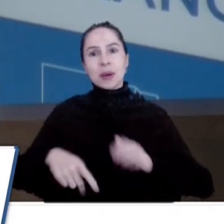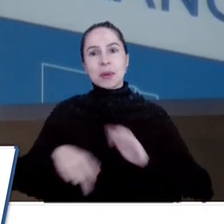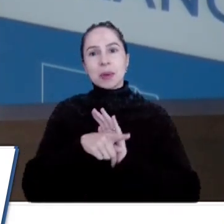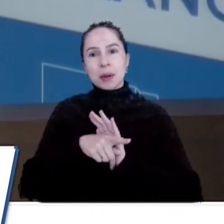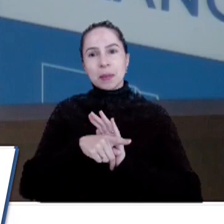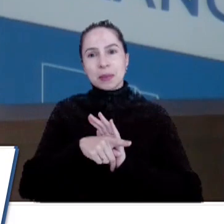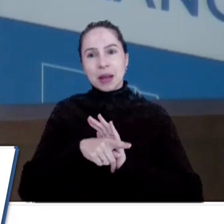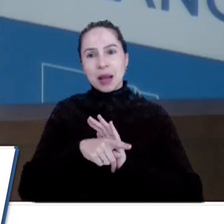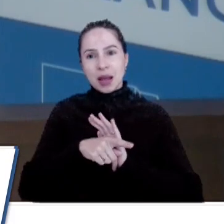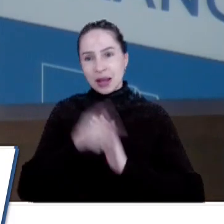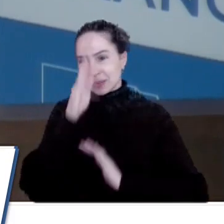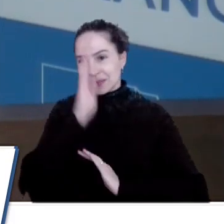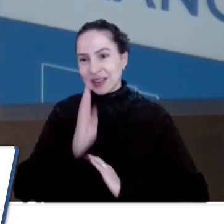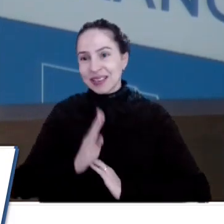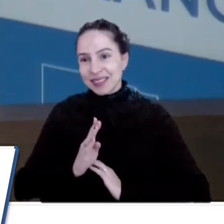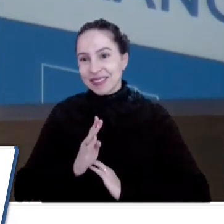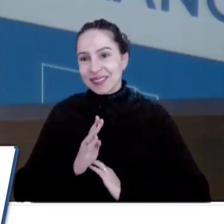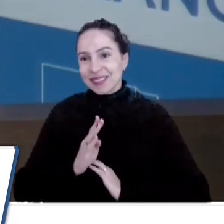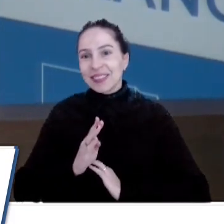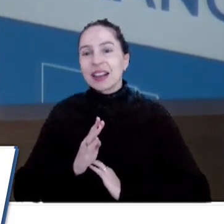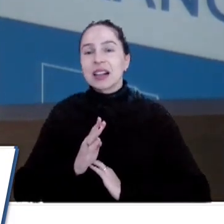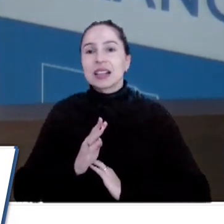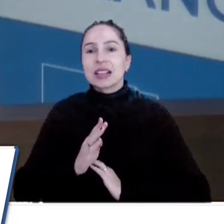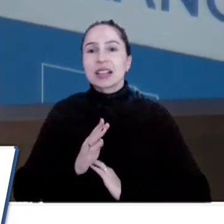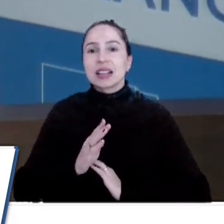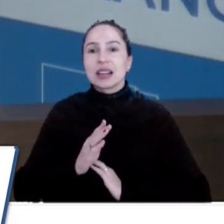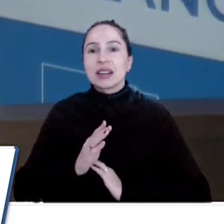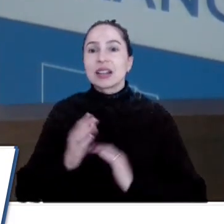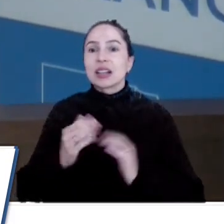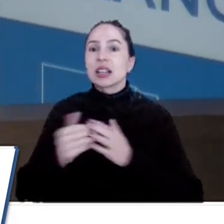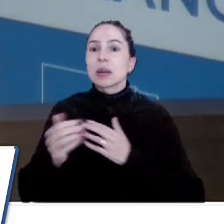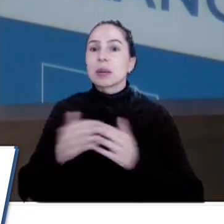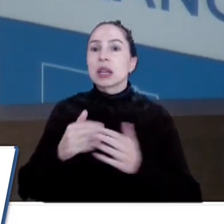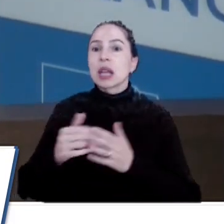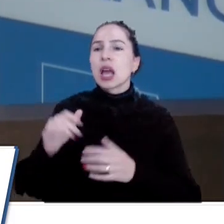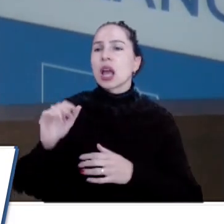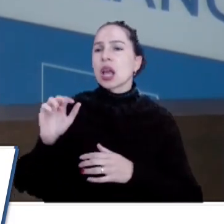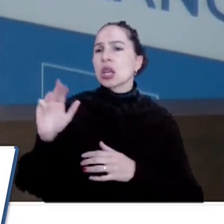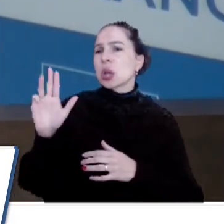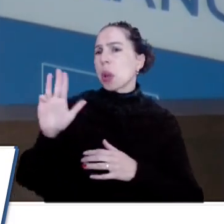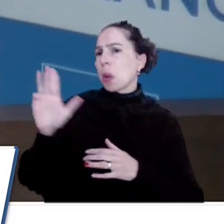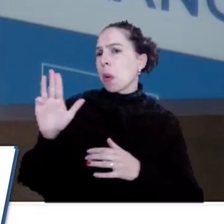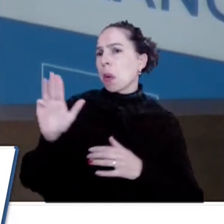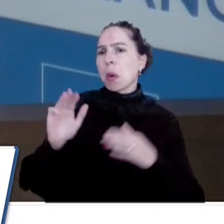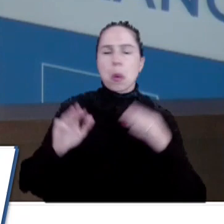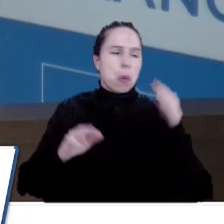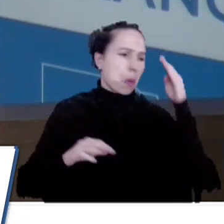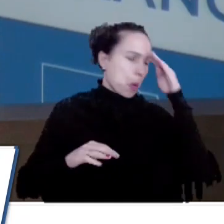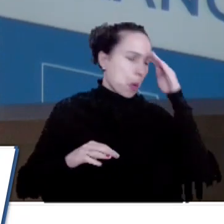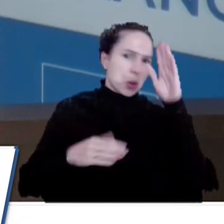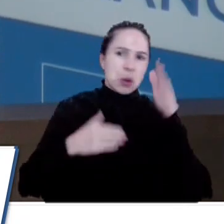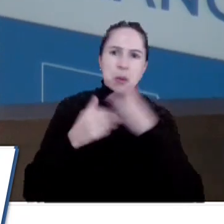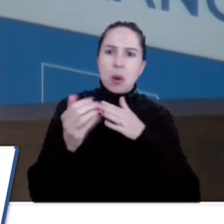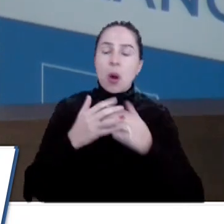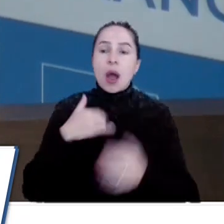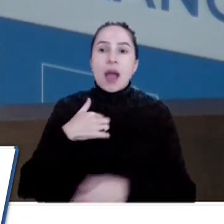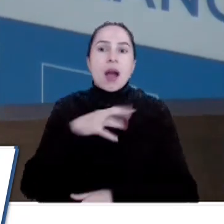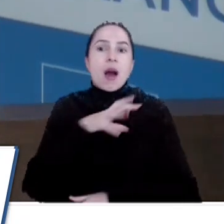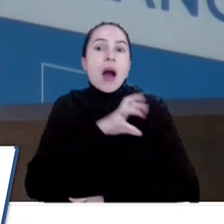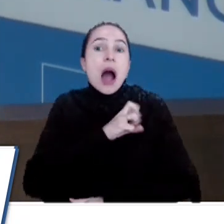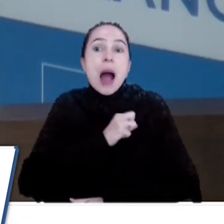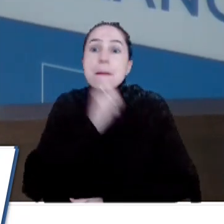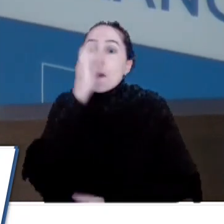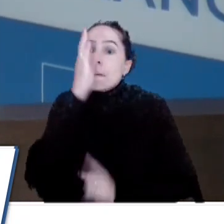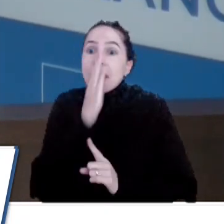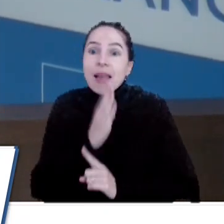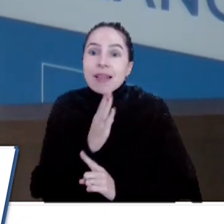uma roupa do Brasil, né? E independente se é do Lula ou se é do Bolsonaro, eu amo o Brasil, somos